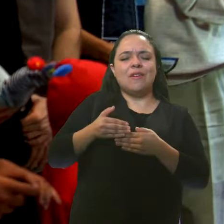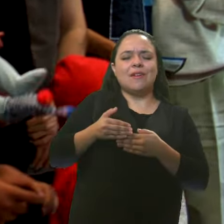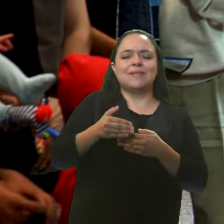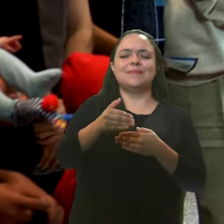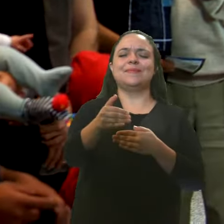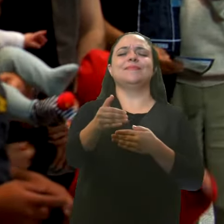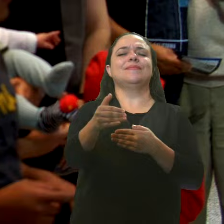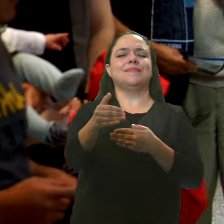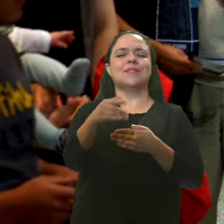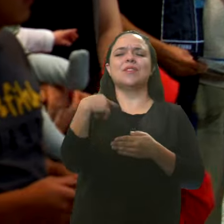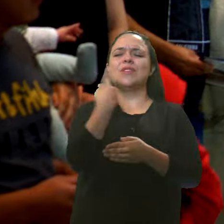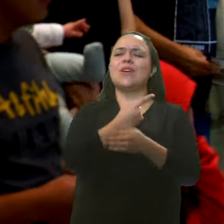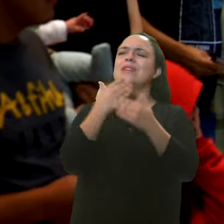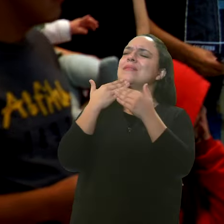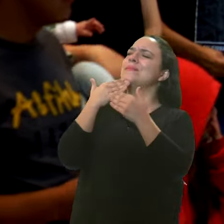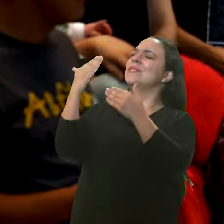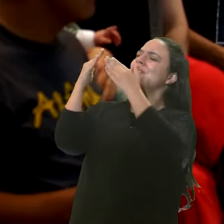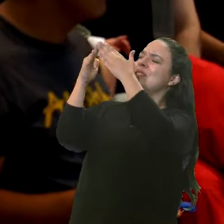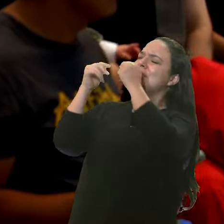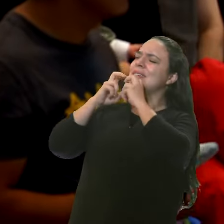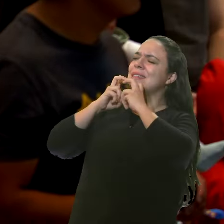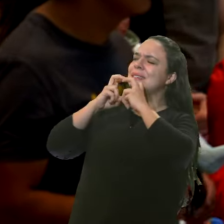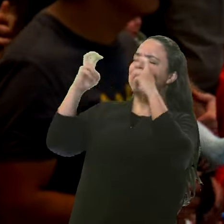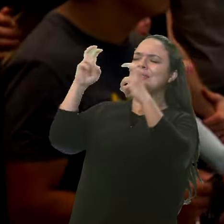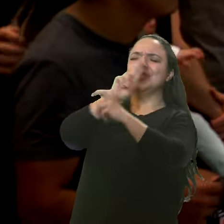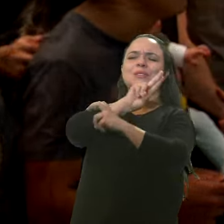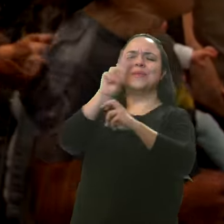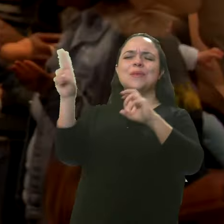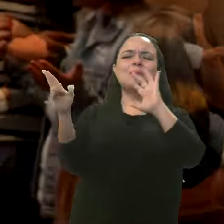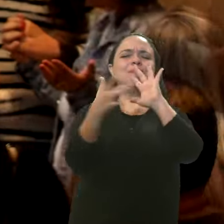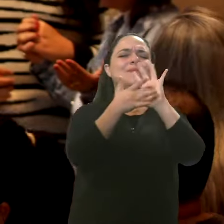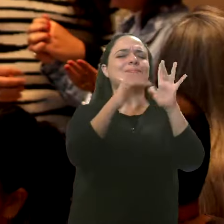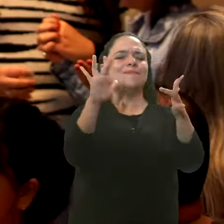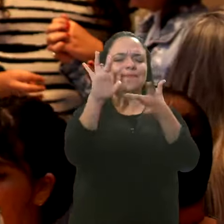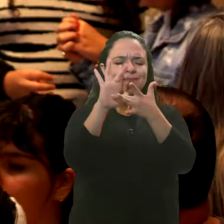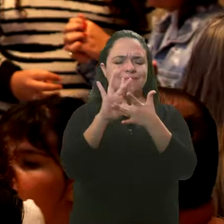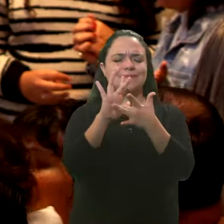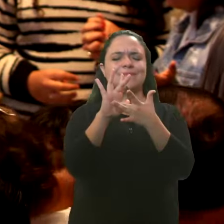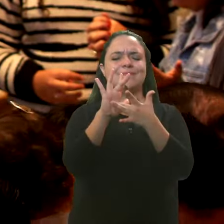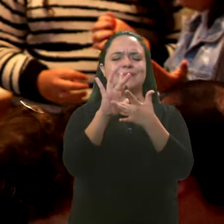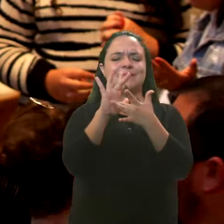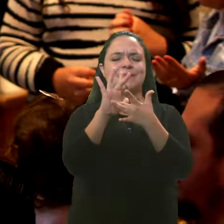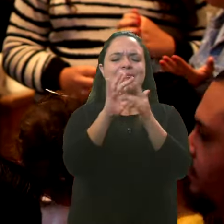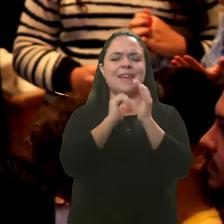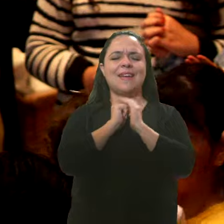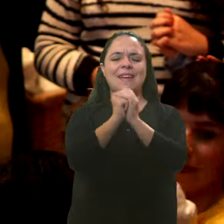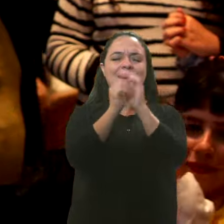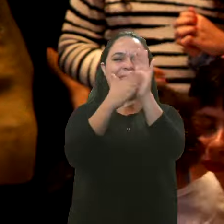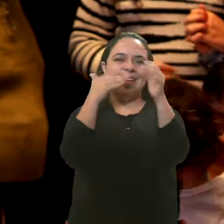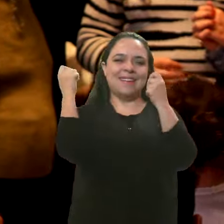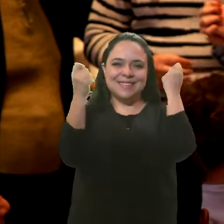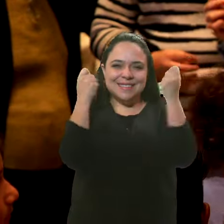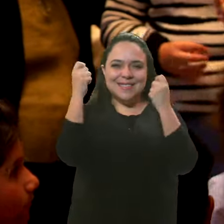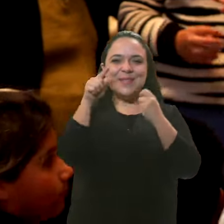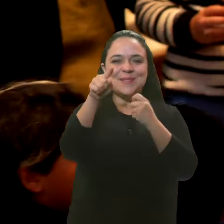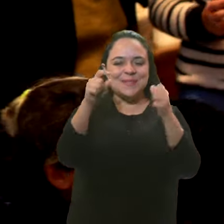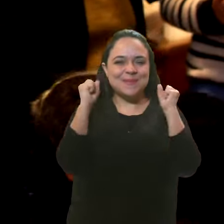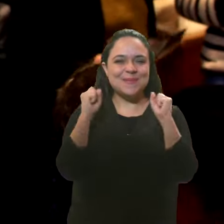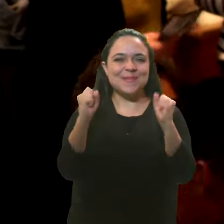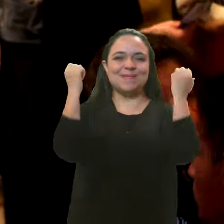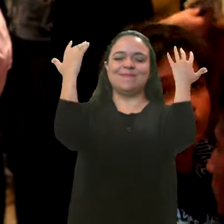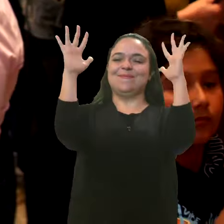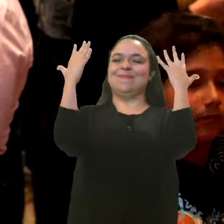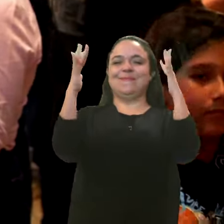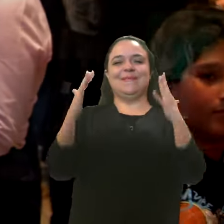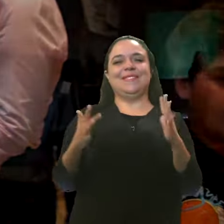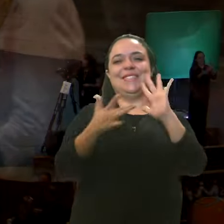e nós clamamos e oramos isso no poderoso nome de Jesus. Aleluia. Você pode aplaudir a Jesus mais uma